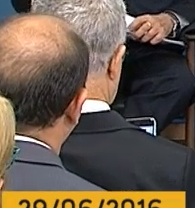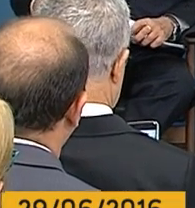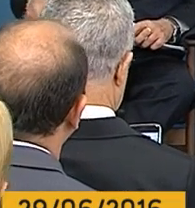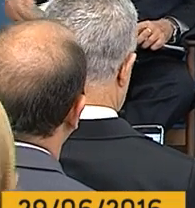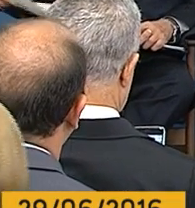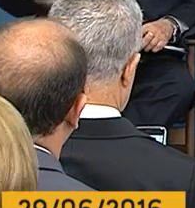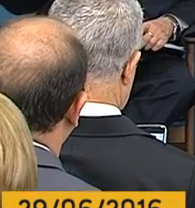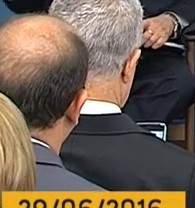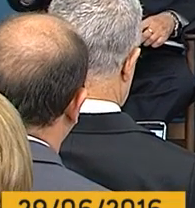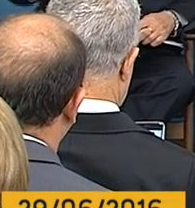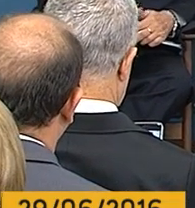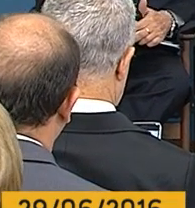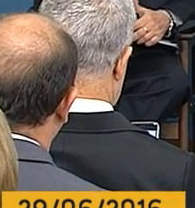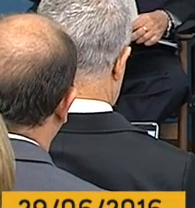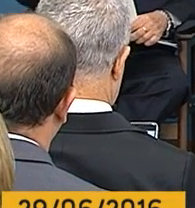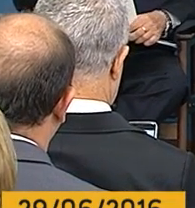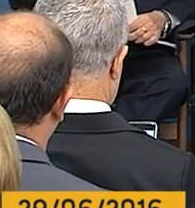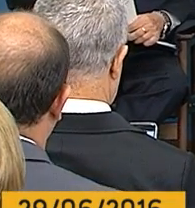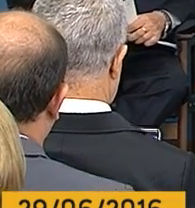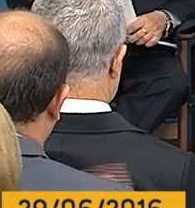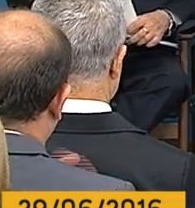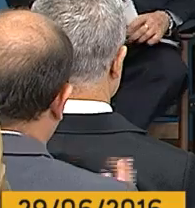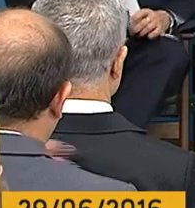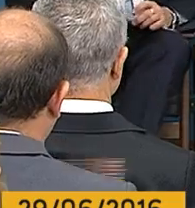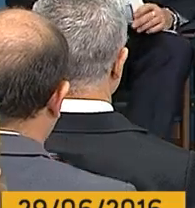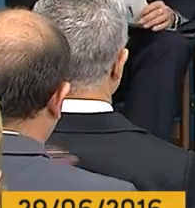benefício médio do programa Bolsa Família.